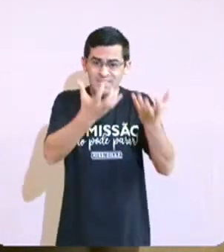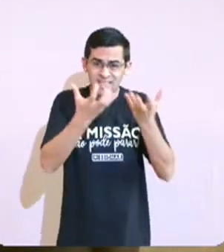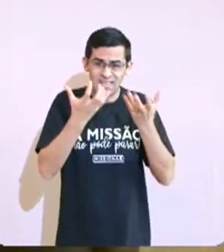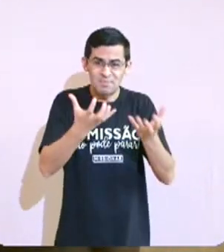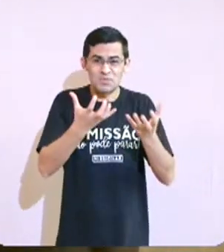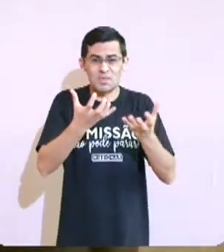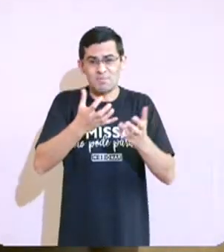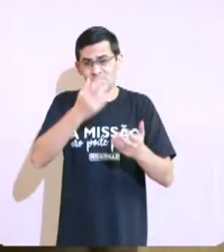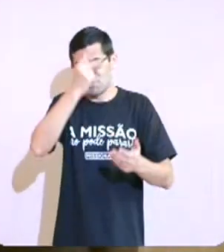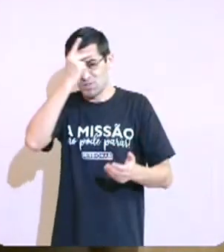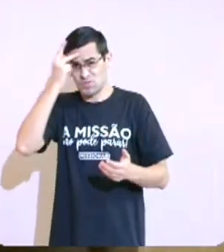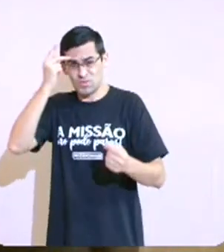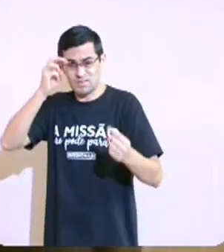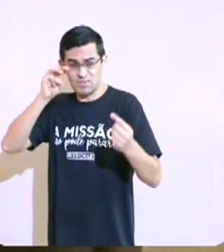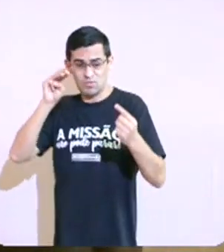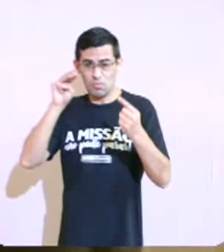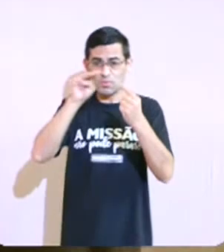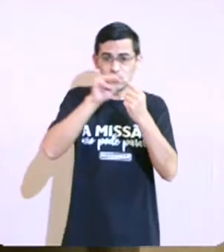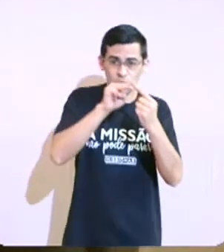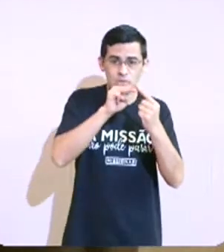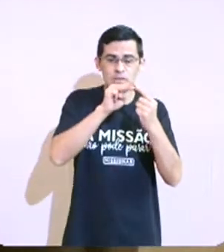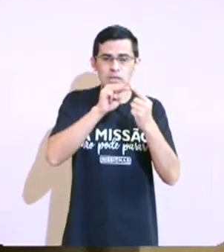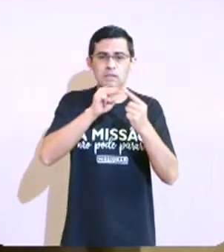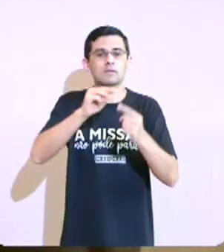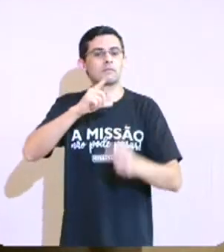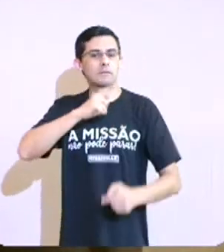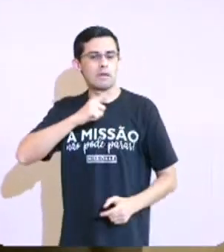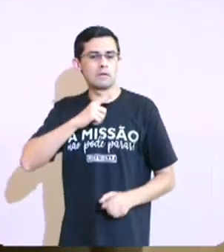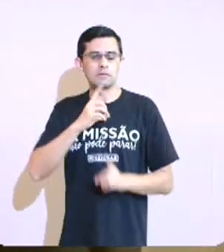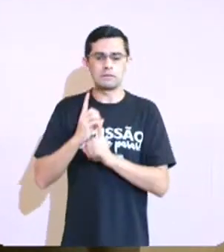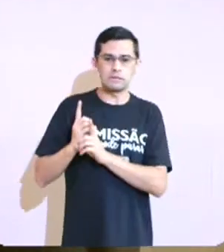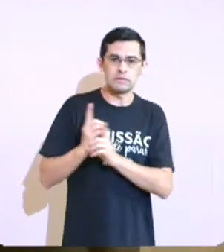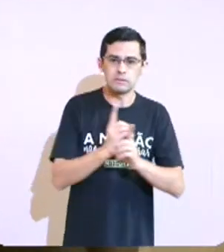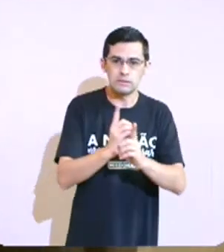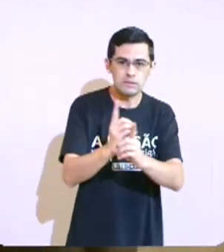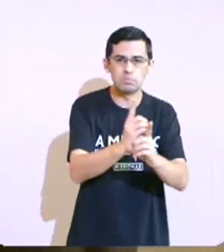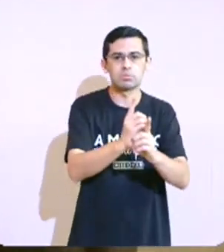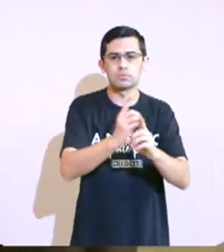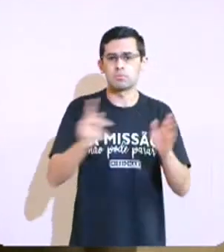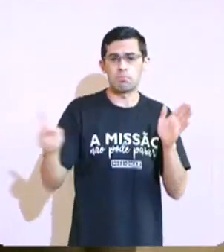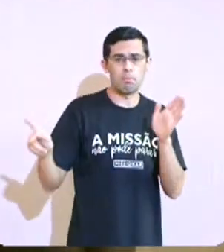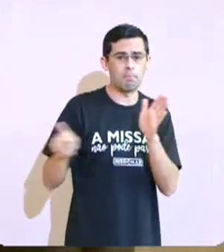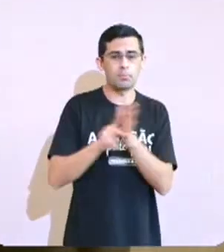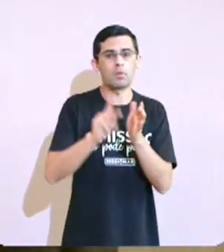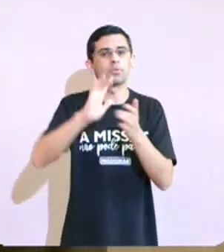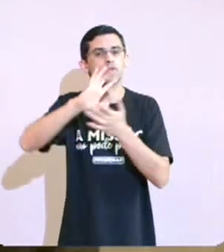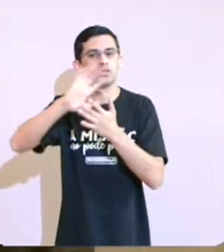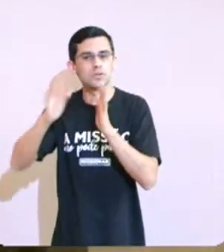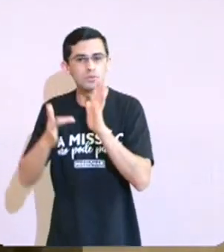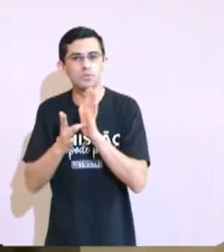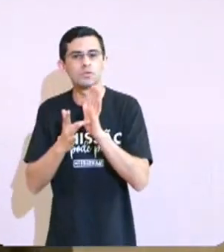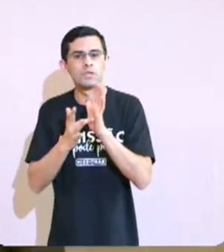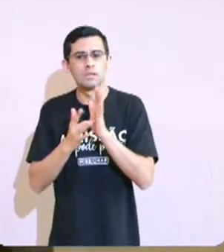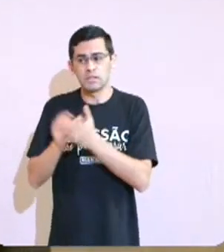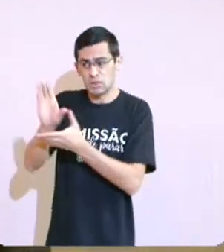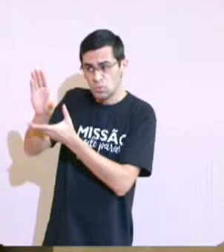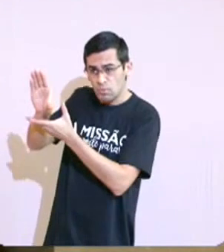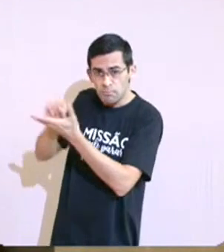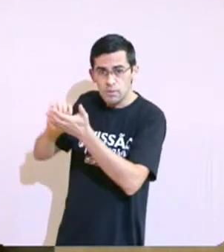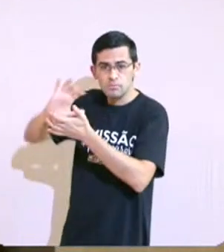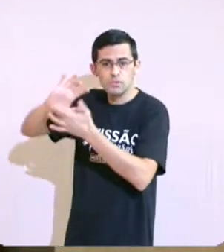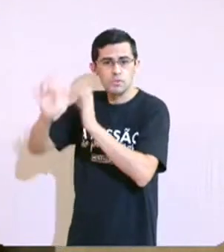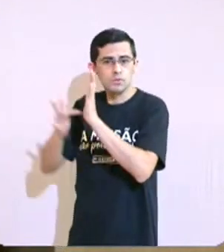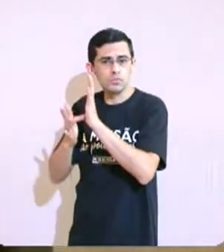igreja adicionar discípulos, os matetés da Bíblia que seguem os passos de